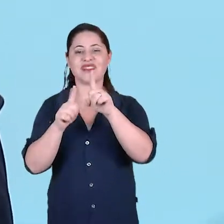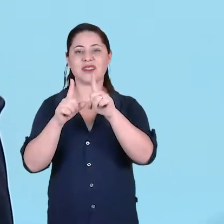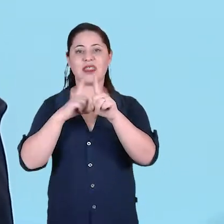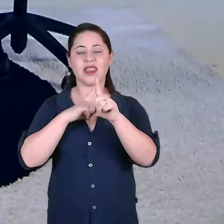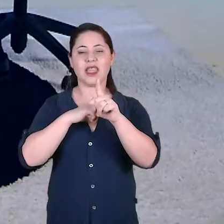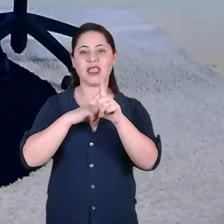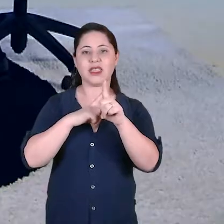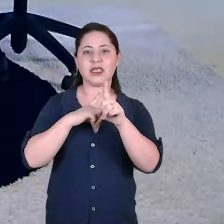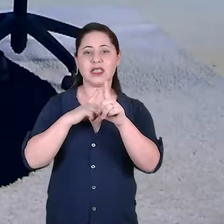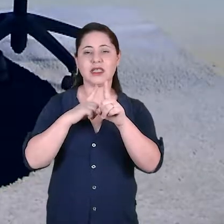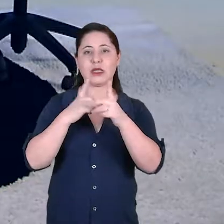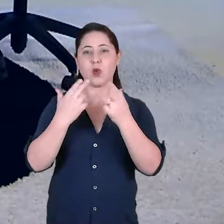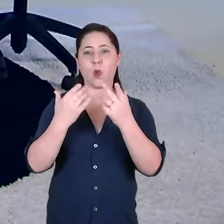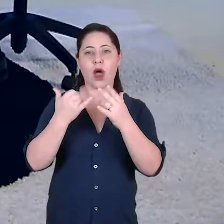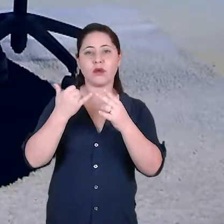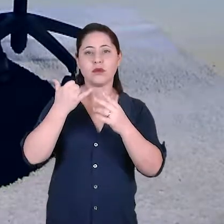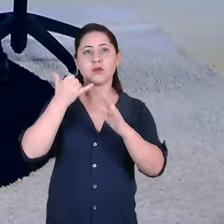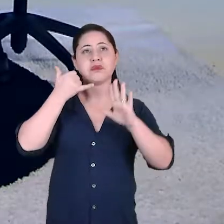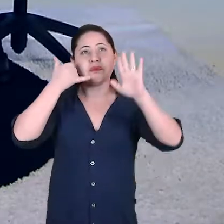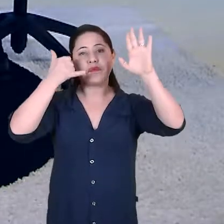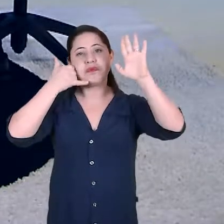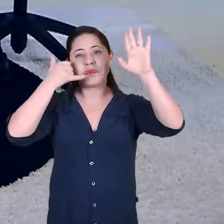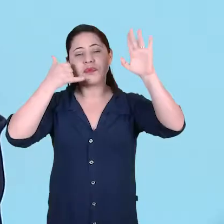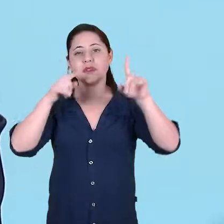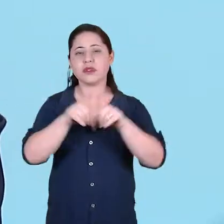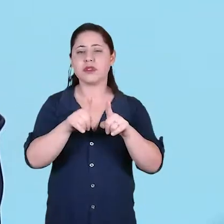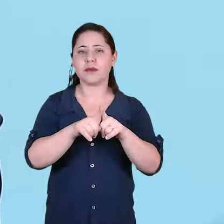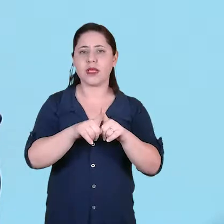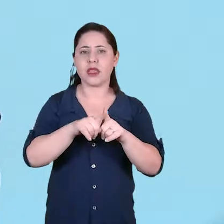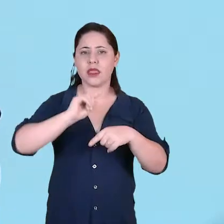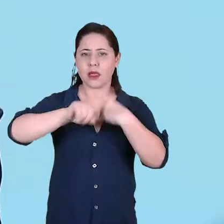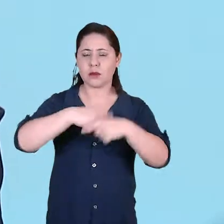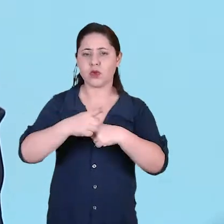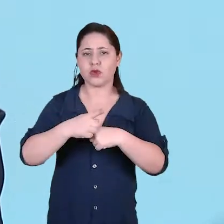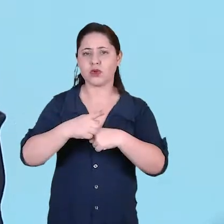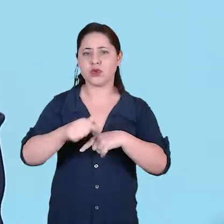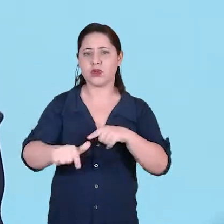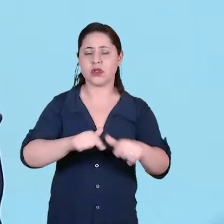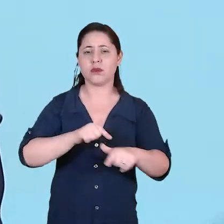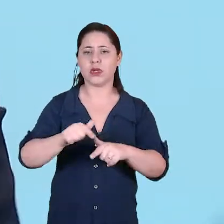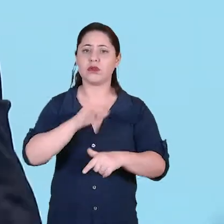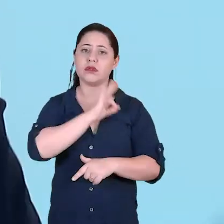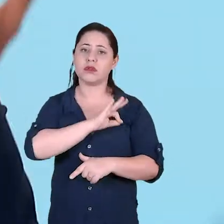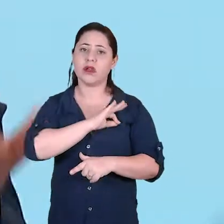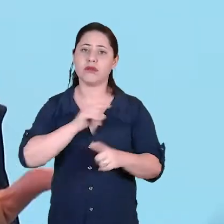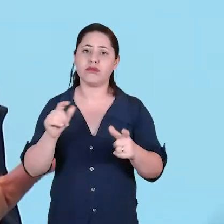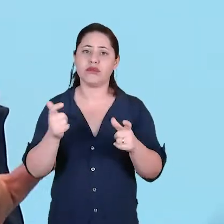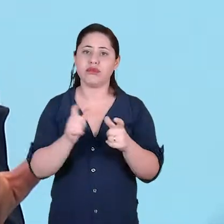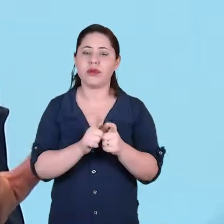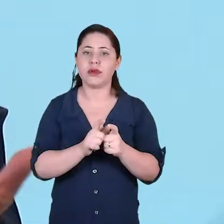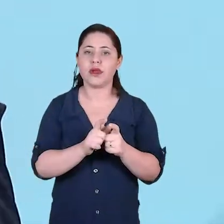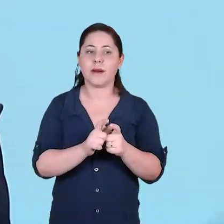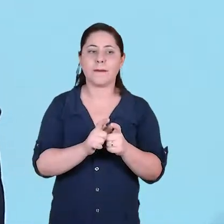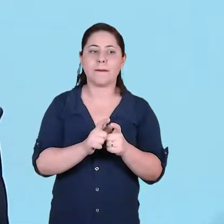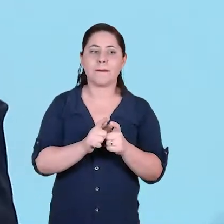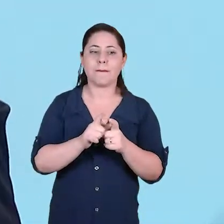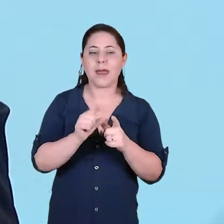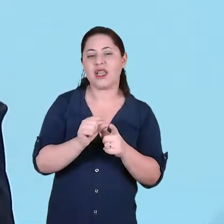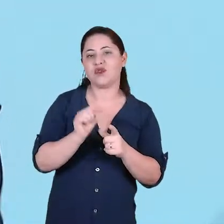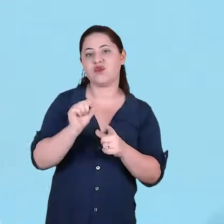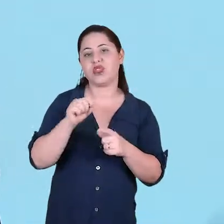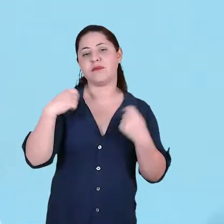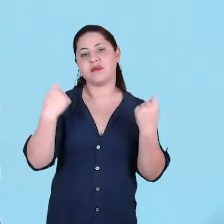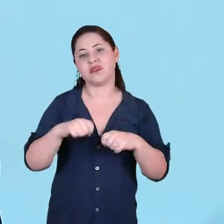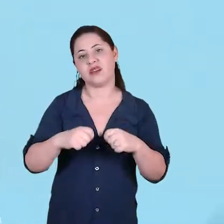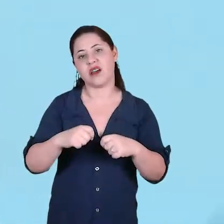lá na frente esse trabalhador pode receber muito pouco, né, do que ele teria necessidade de receber para ter